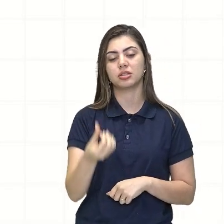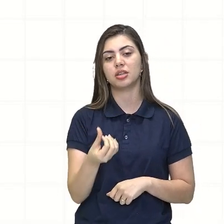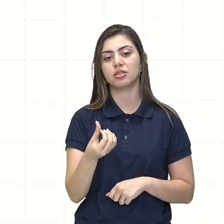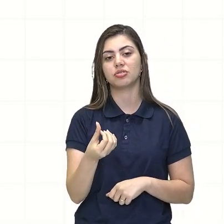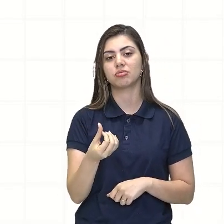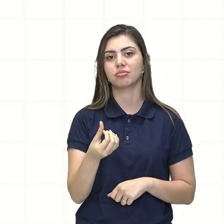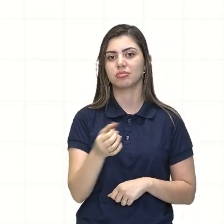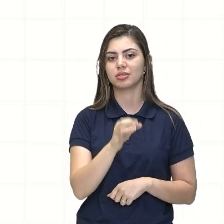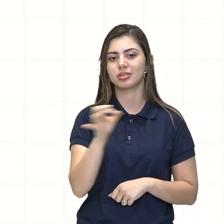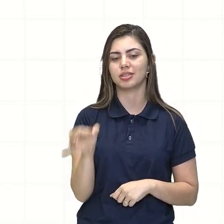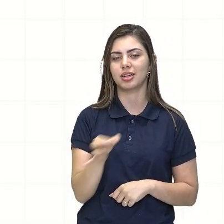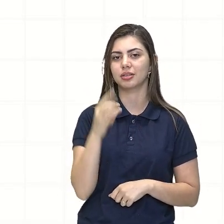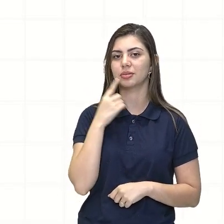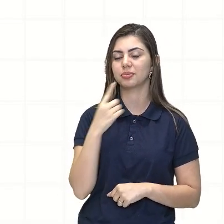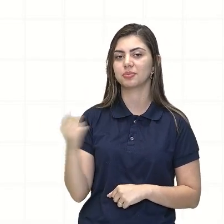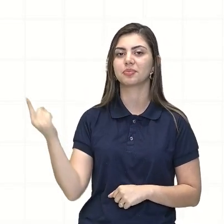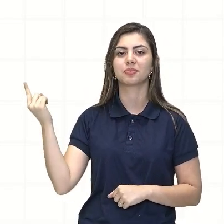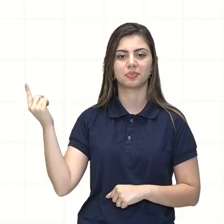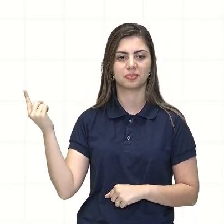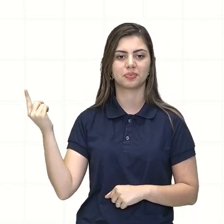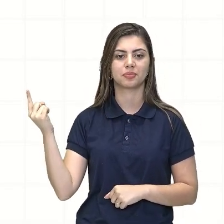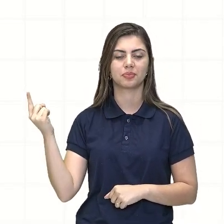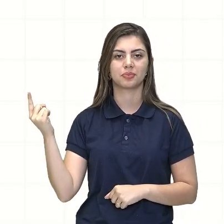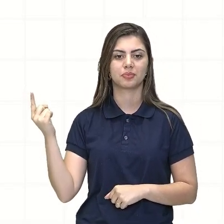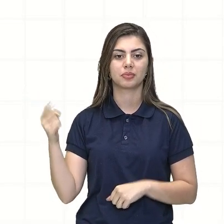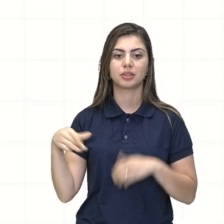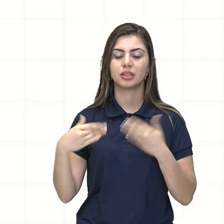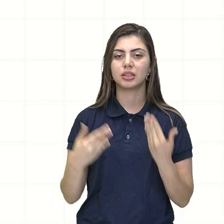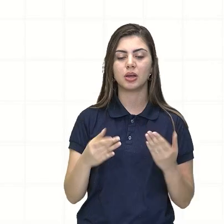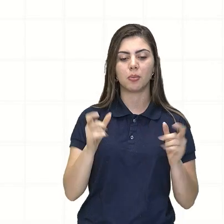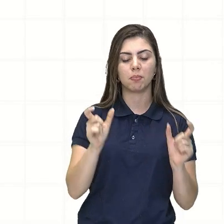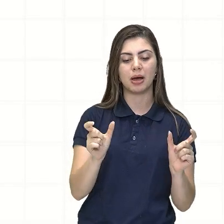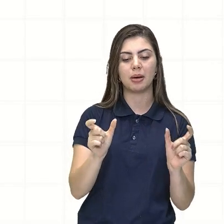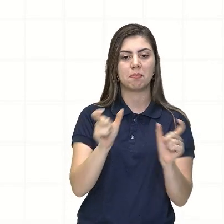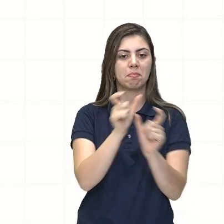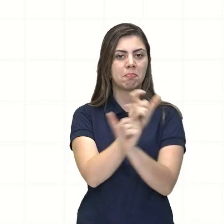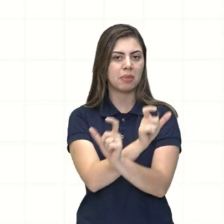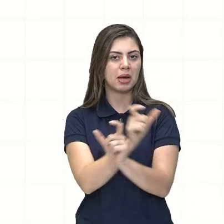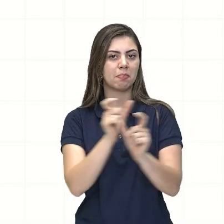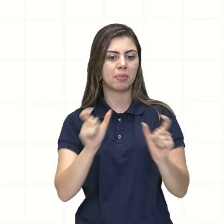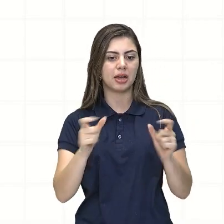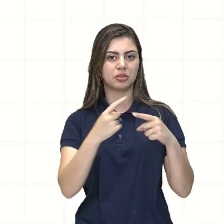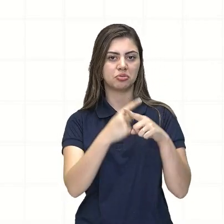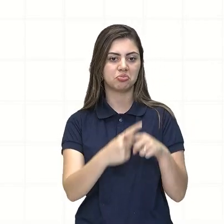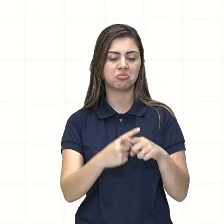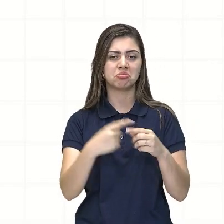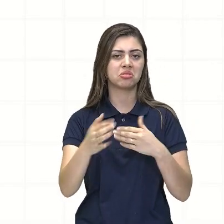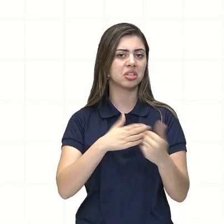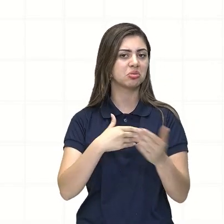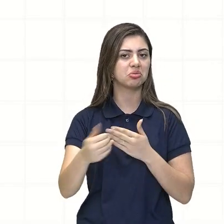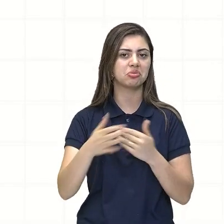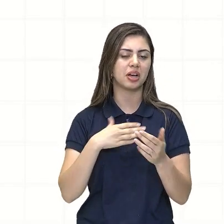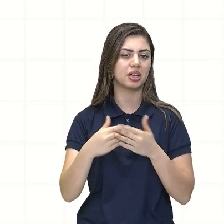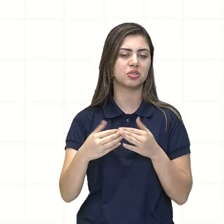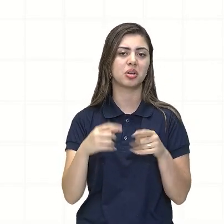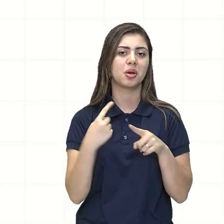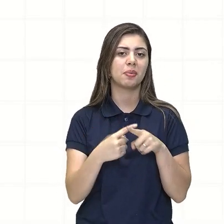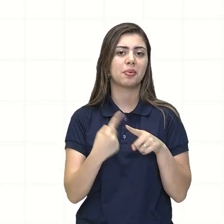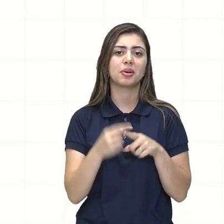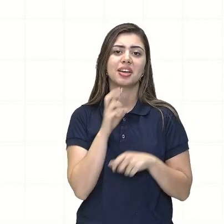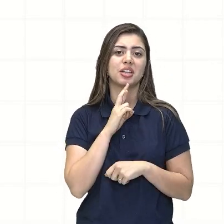é 6. Tá? Então, a ordem que você vai fazer a multiplicação não